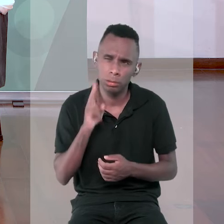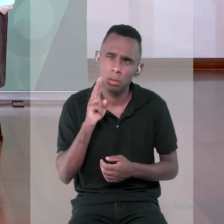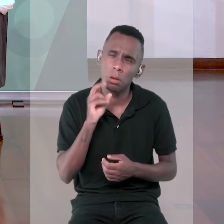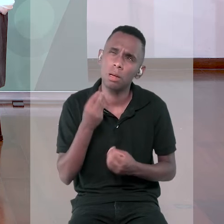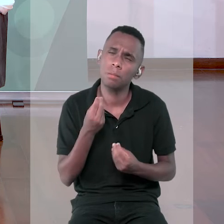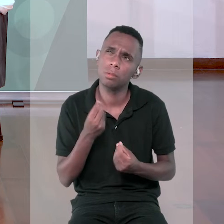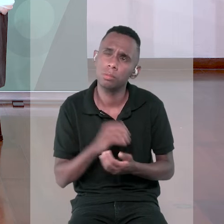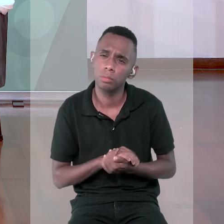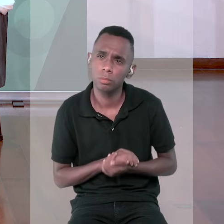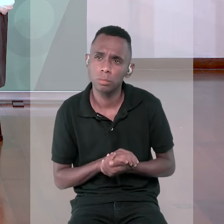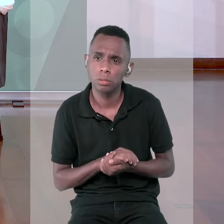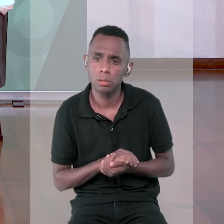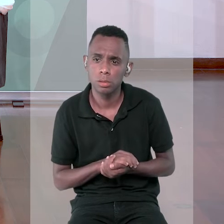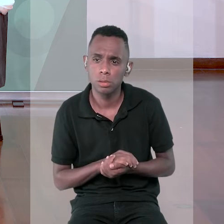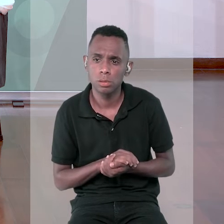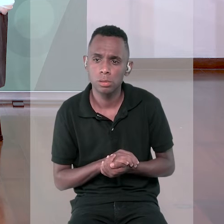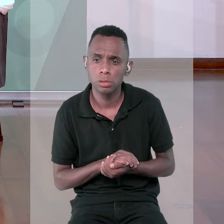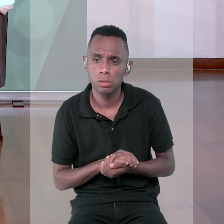lembro a citação,